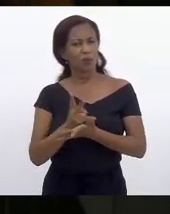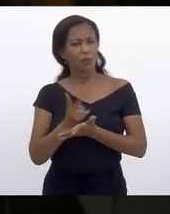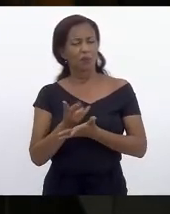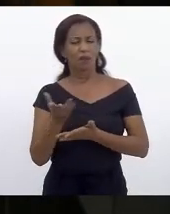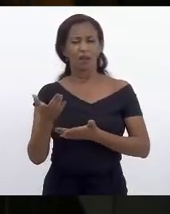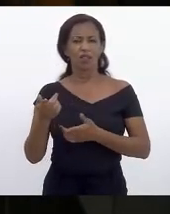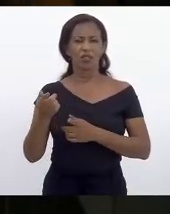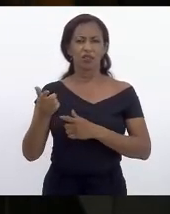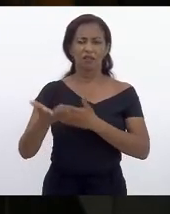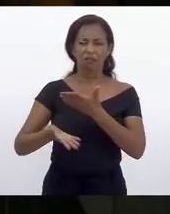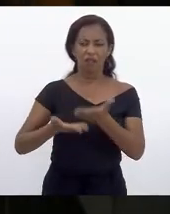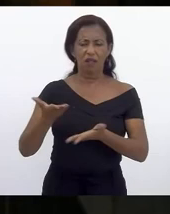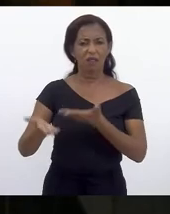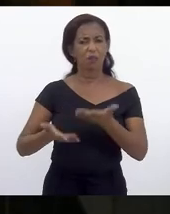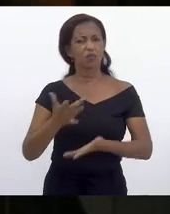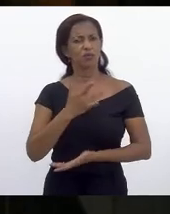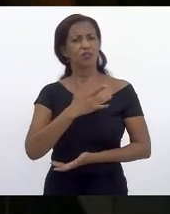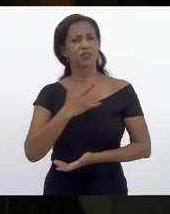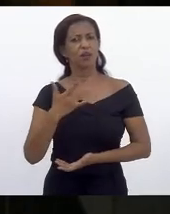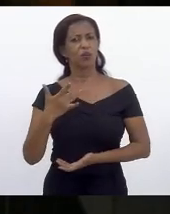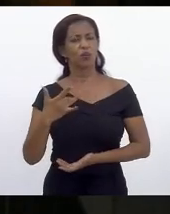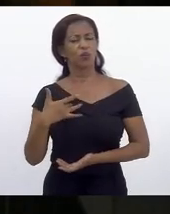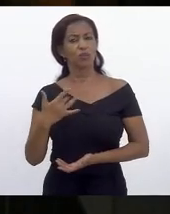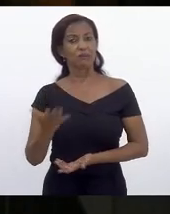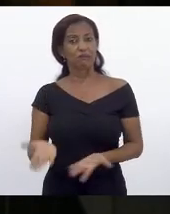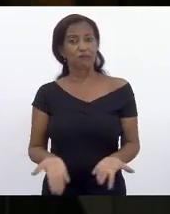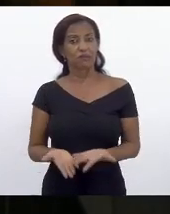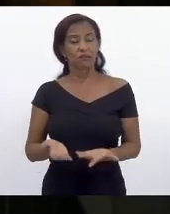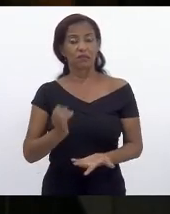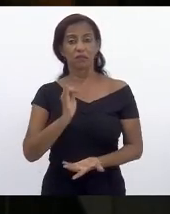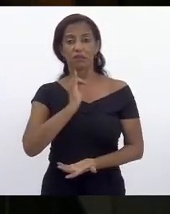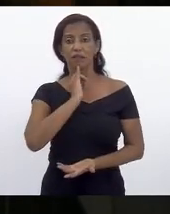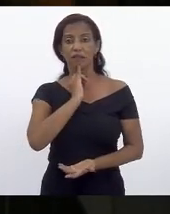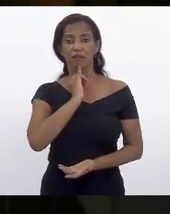tratamento de saúde e que, infelizmente,